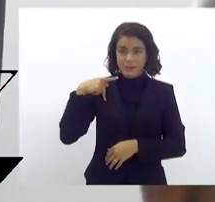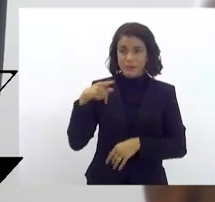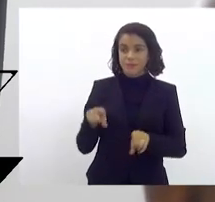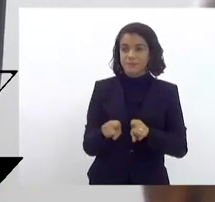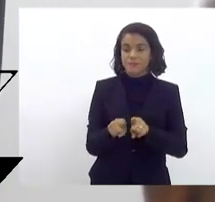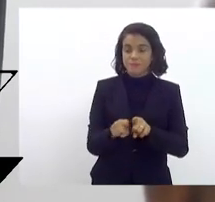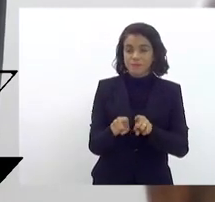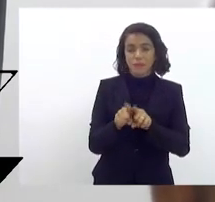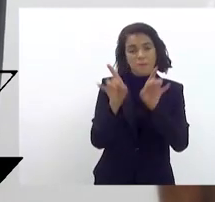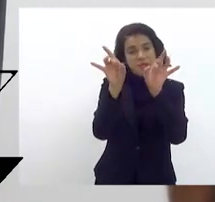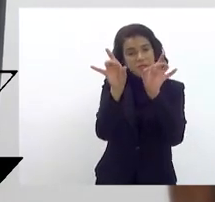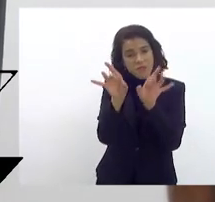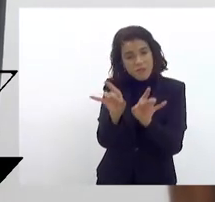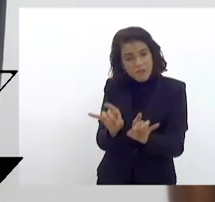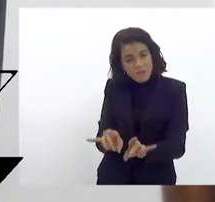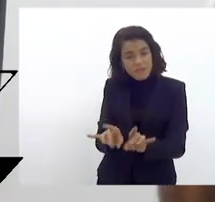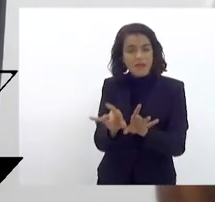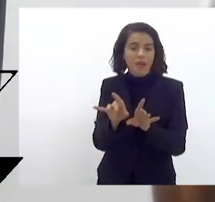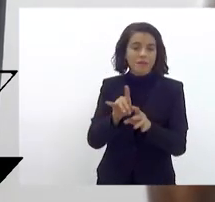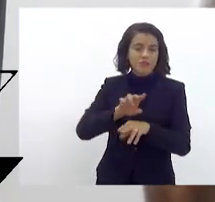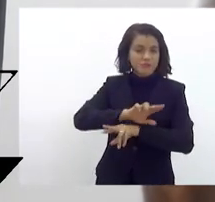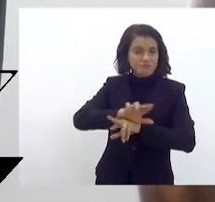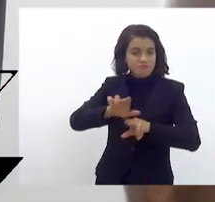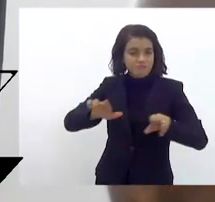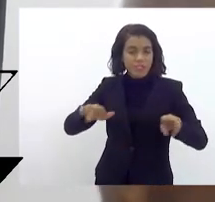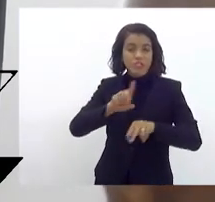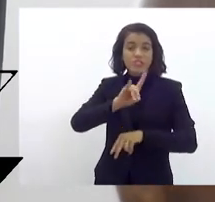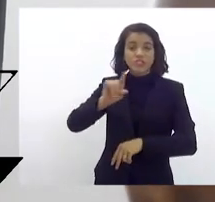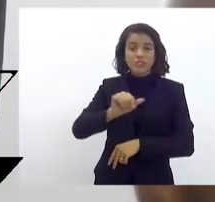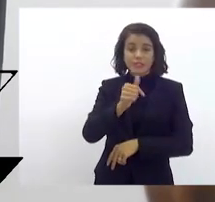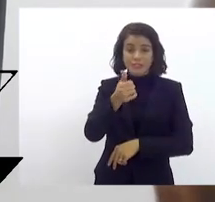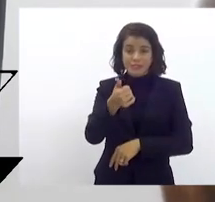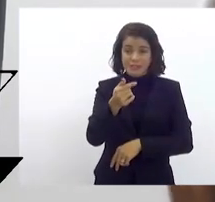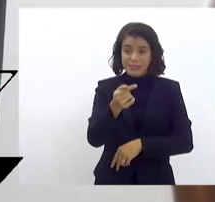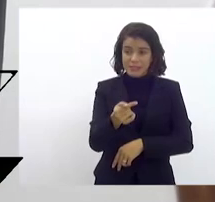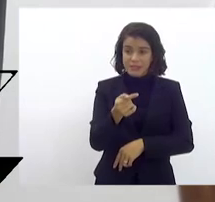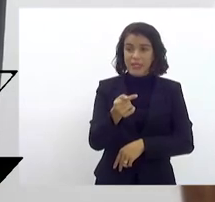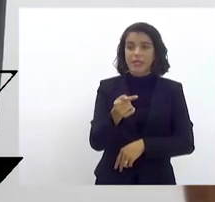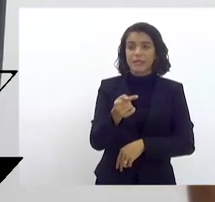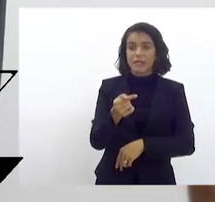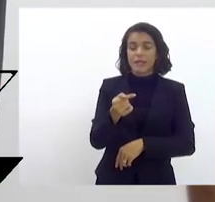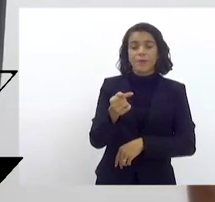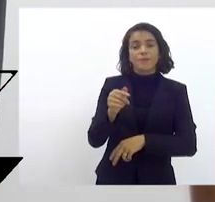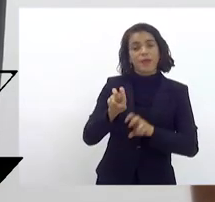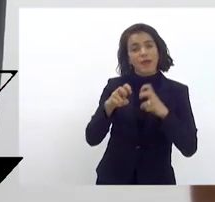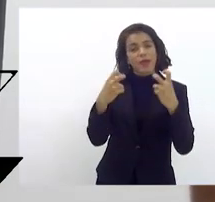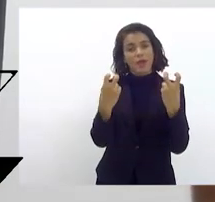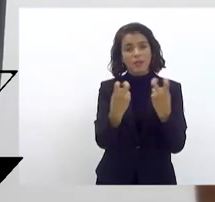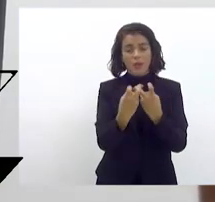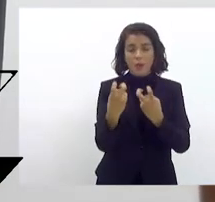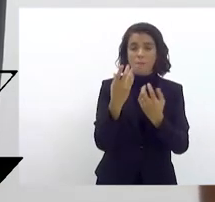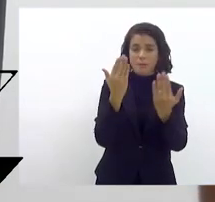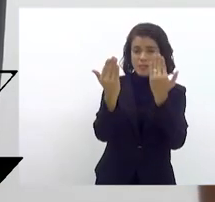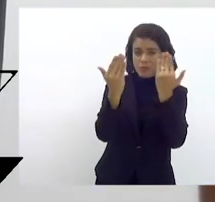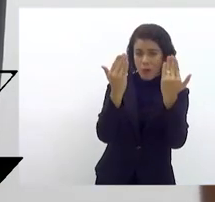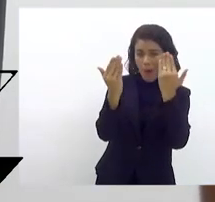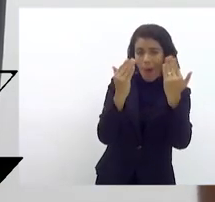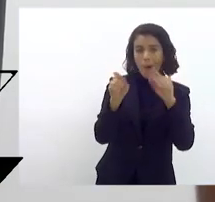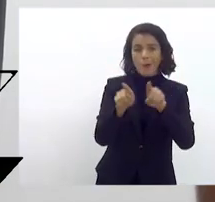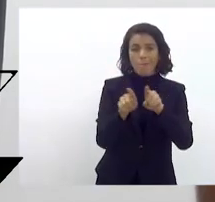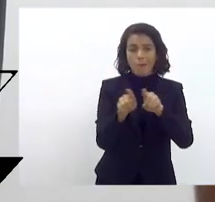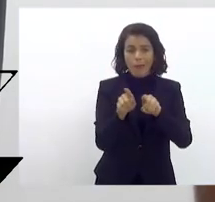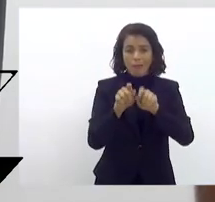penal e direito probatório no dia 17 oitiva que especialista de psicologia e testemunho